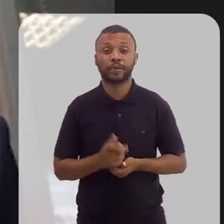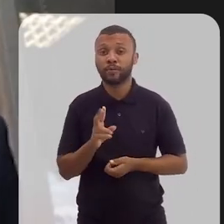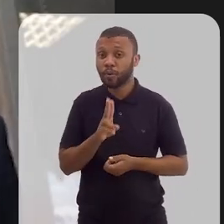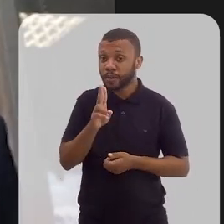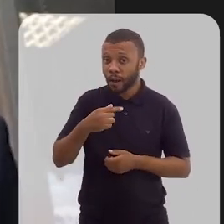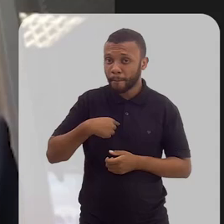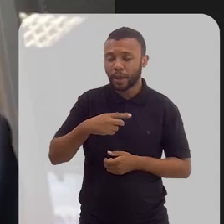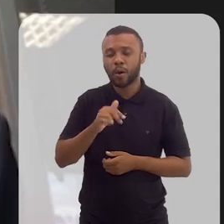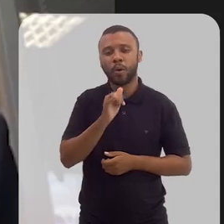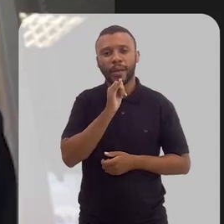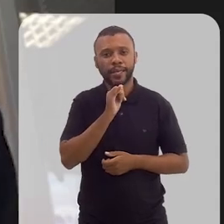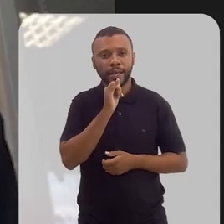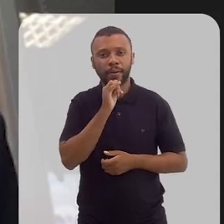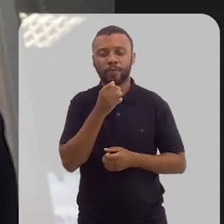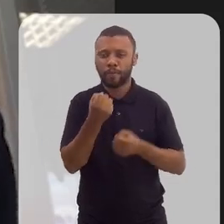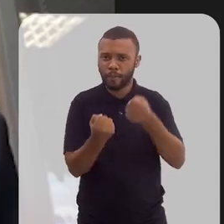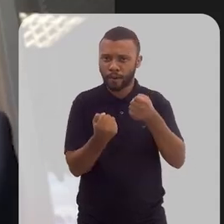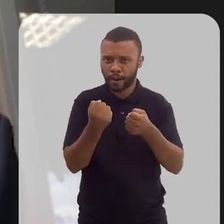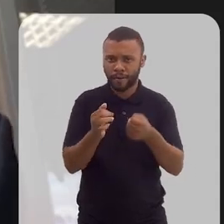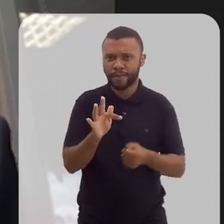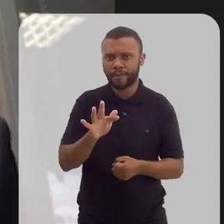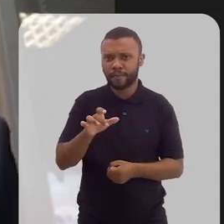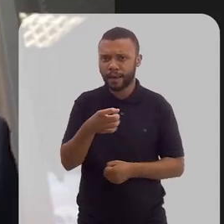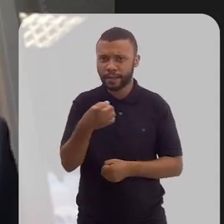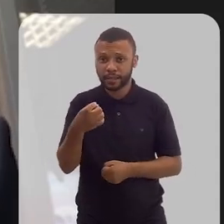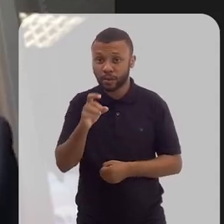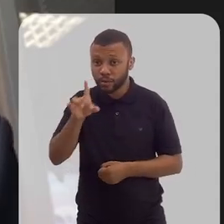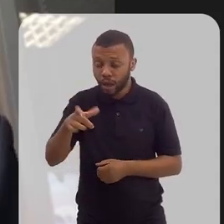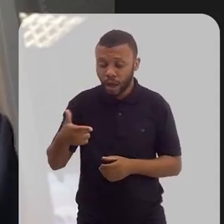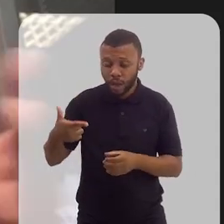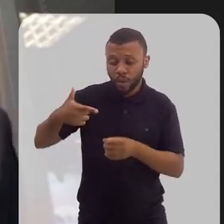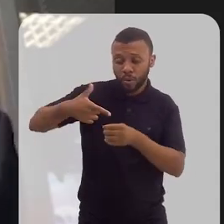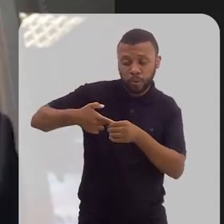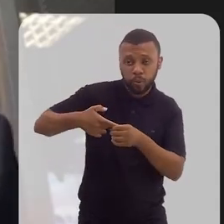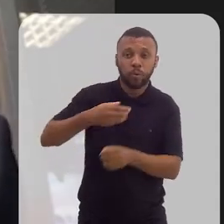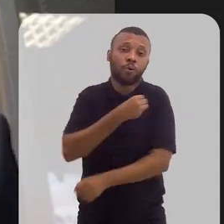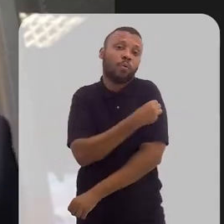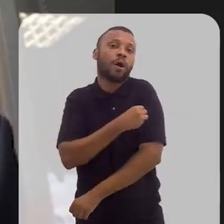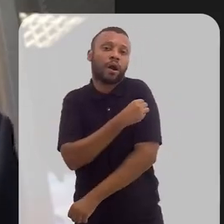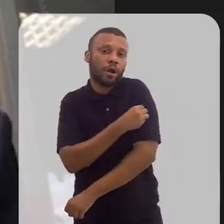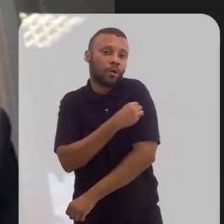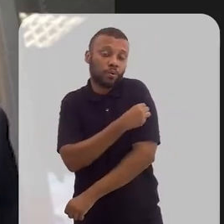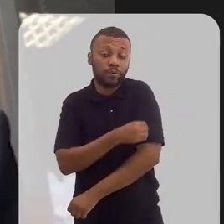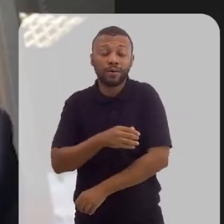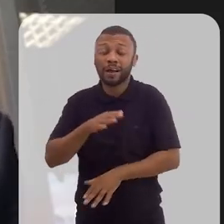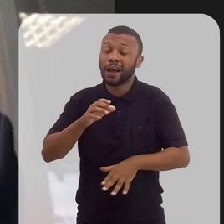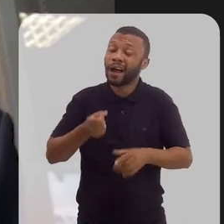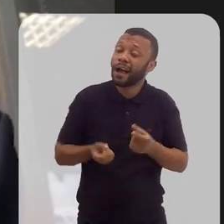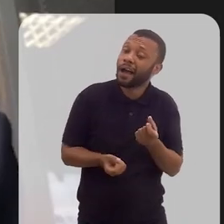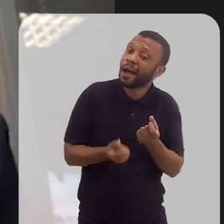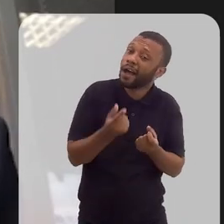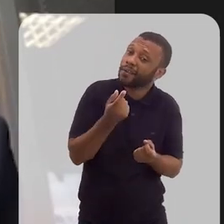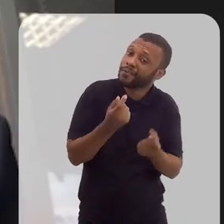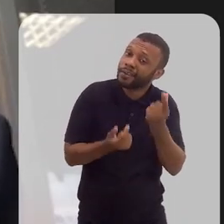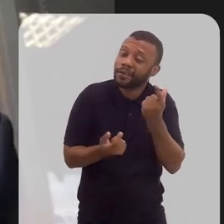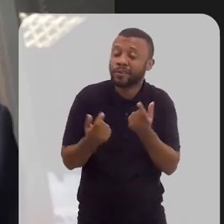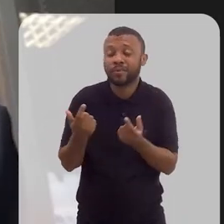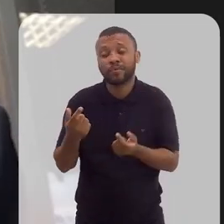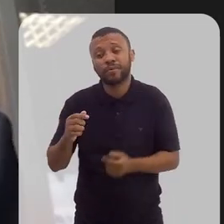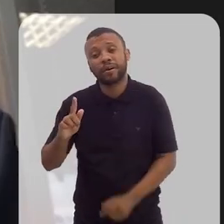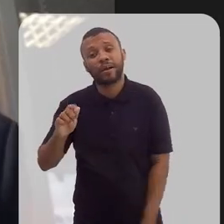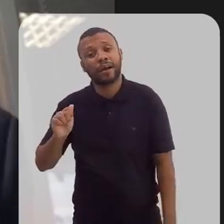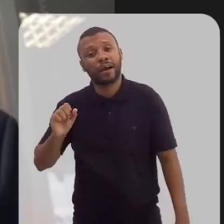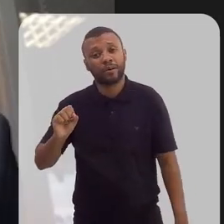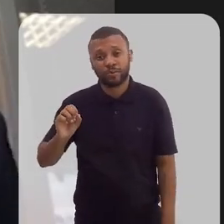usar o meu exemplo. Meu carro flex, eu só abasteço com etanol. Talvez, se eu abastecer com gasolina, vai custar um pouco menos, mas